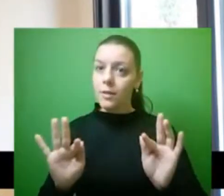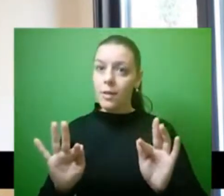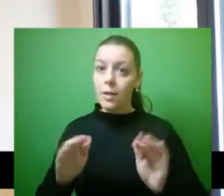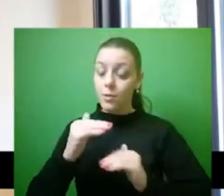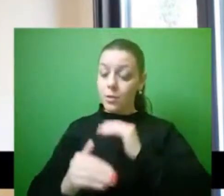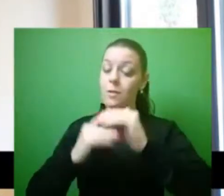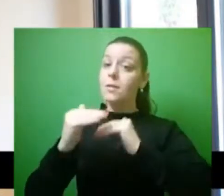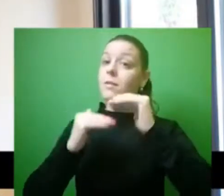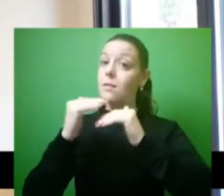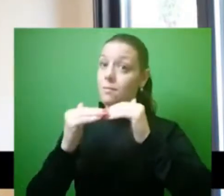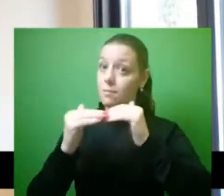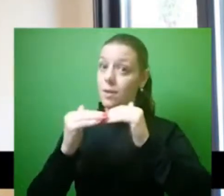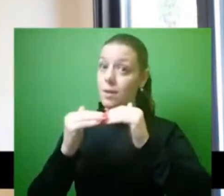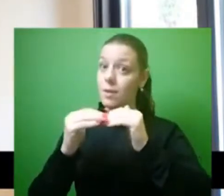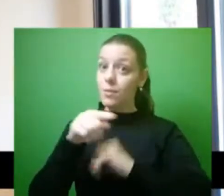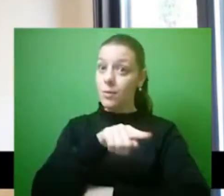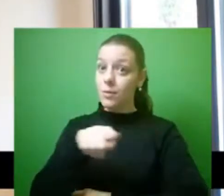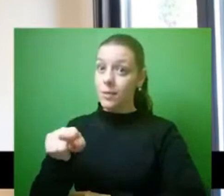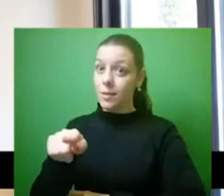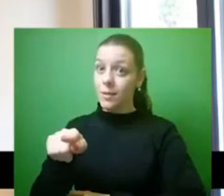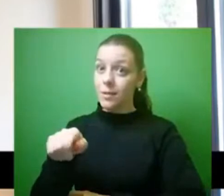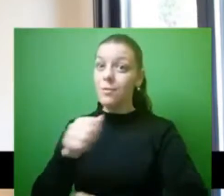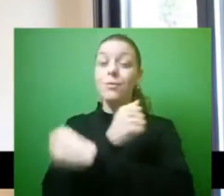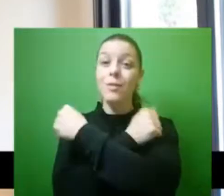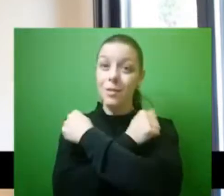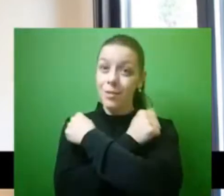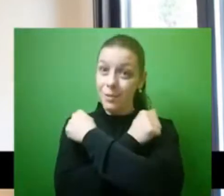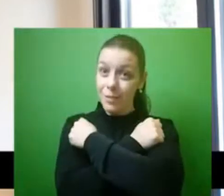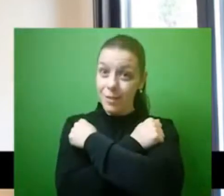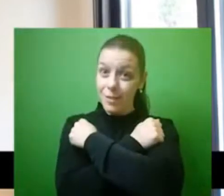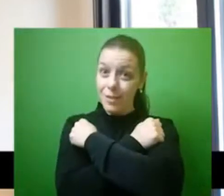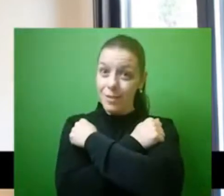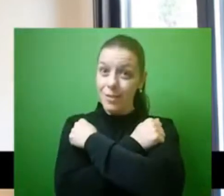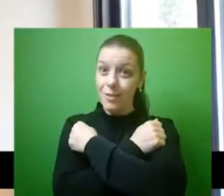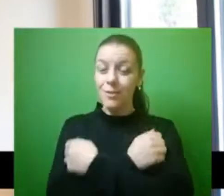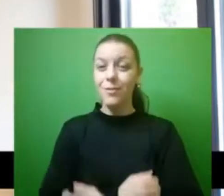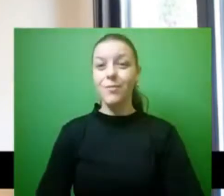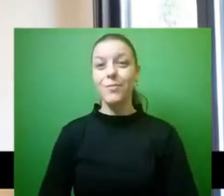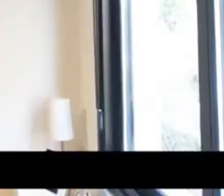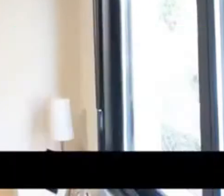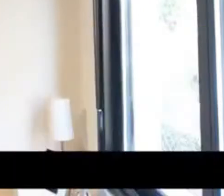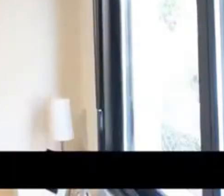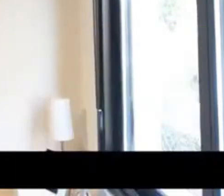e que o IFRS represente realizações, crescimento e